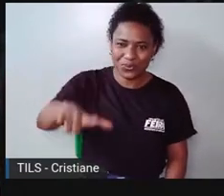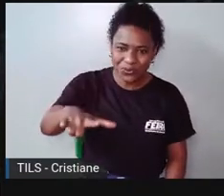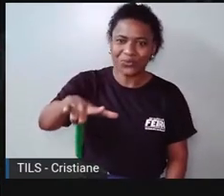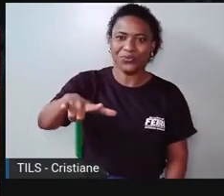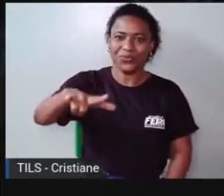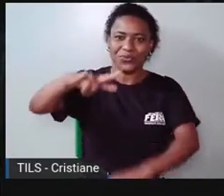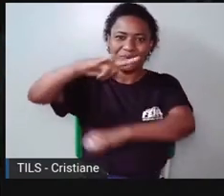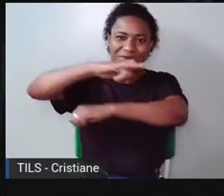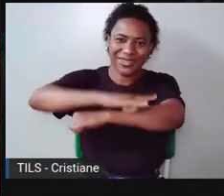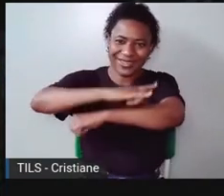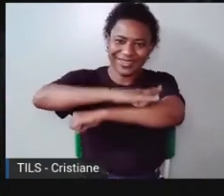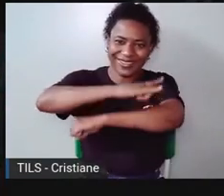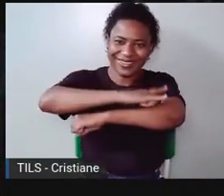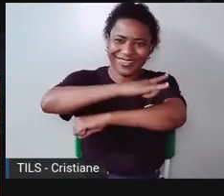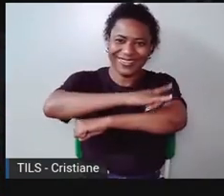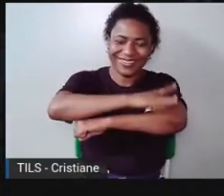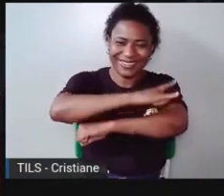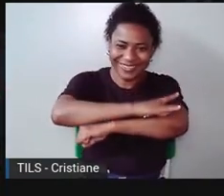Pousou.